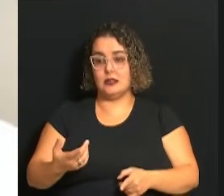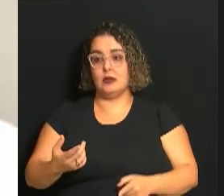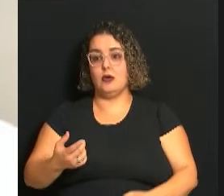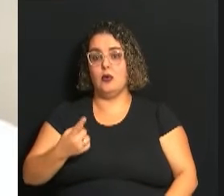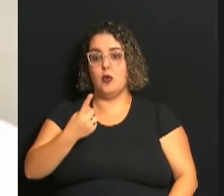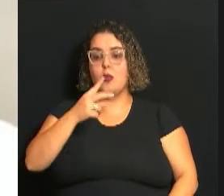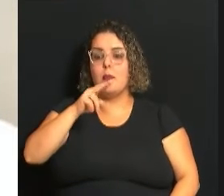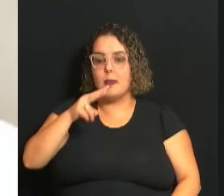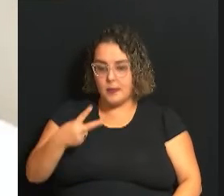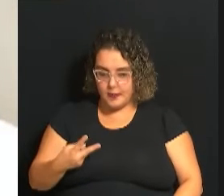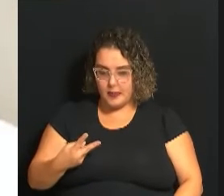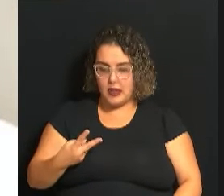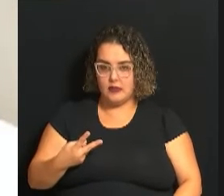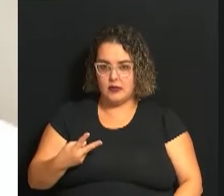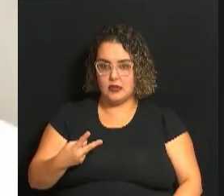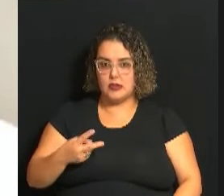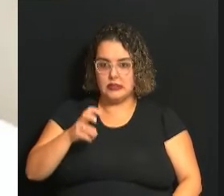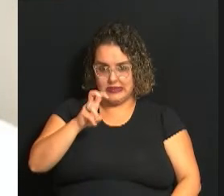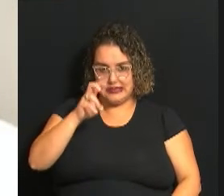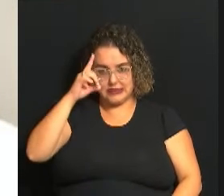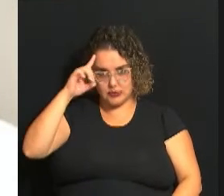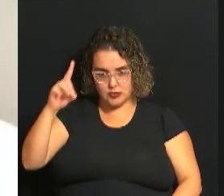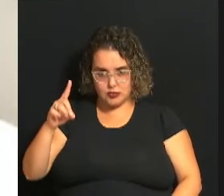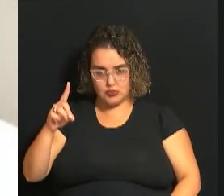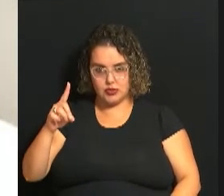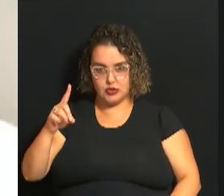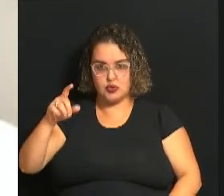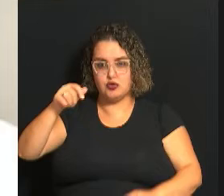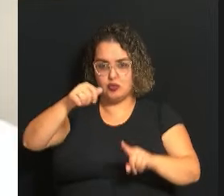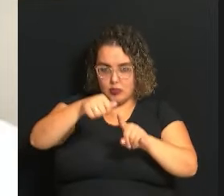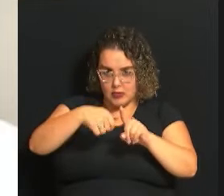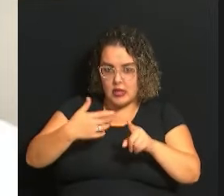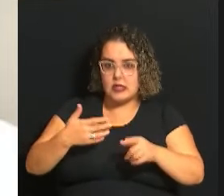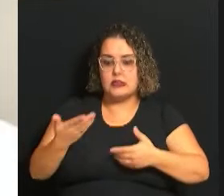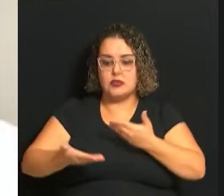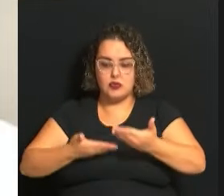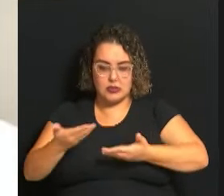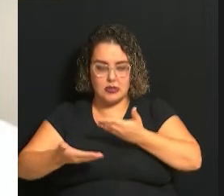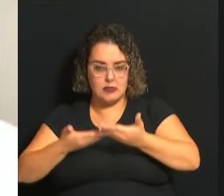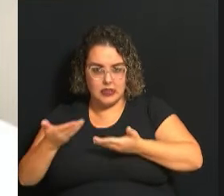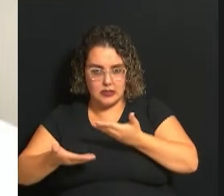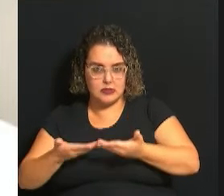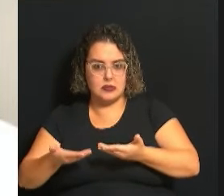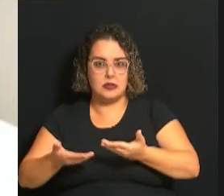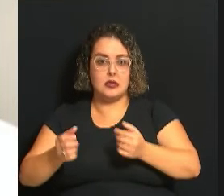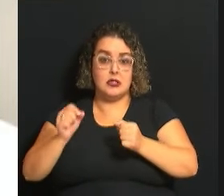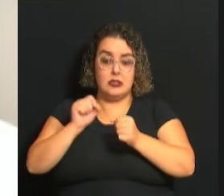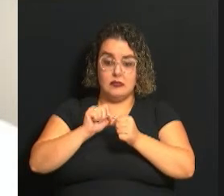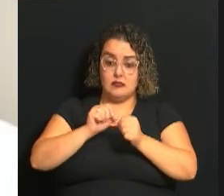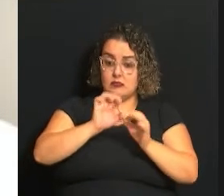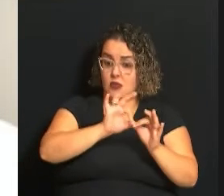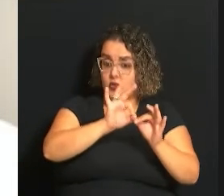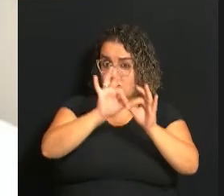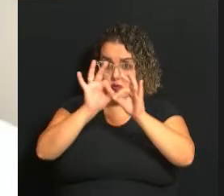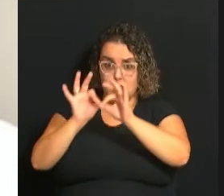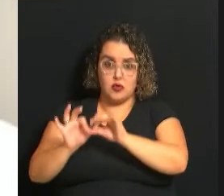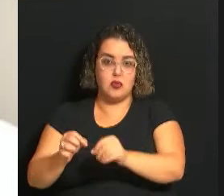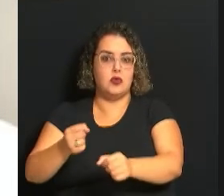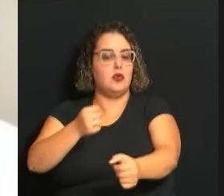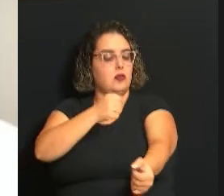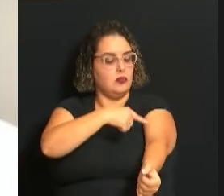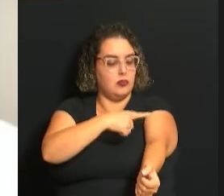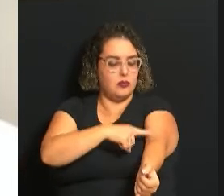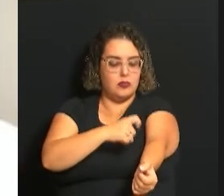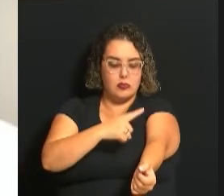vez, durante 5 dias no mês, eu tinha que fazer o tratamento e fazer o acompanhamento, né? Tinha que fazer exames de sangue para ver